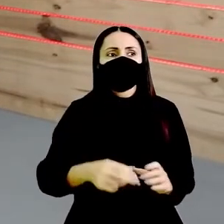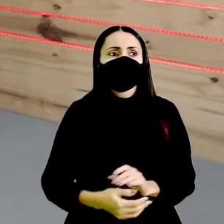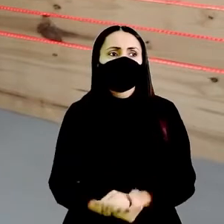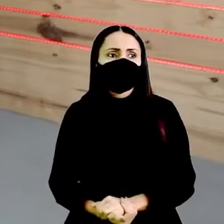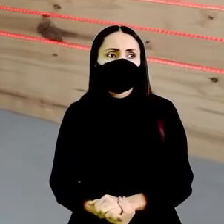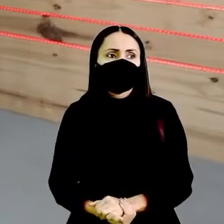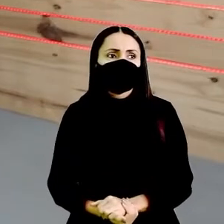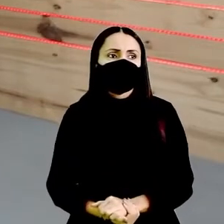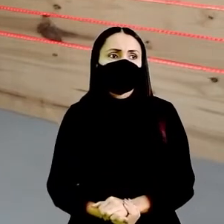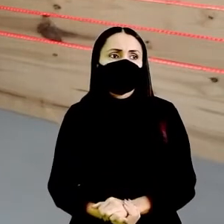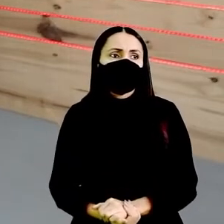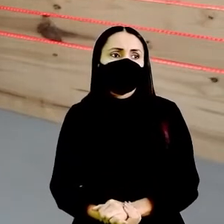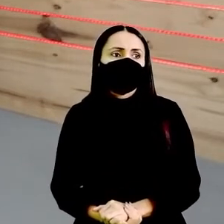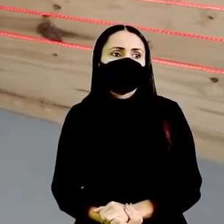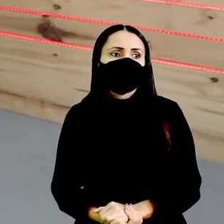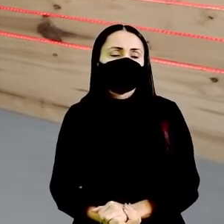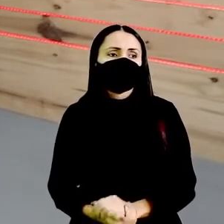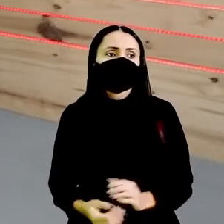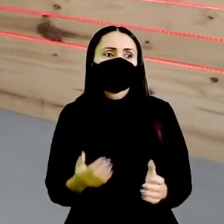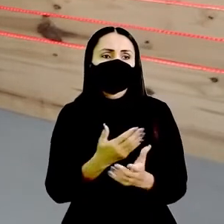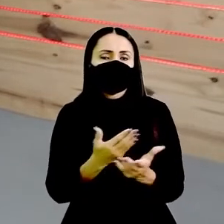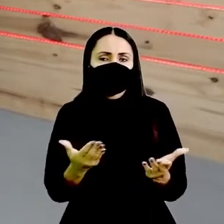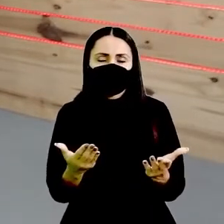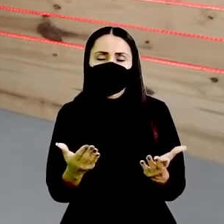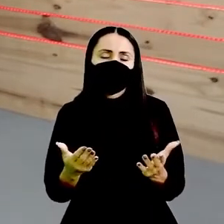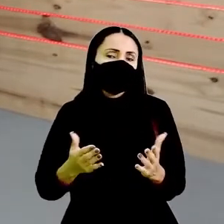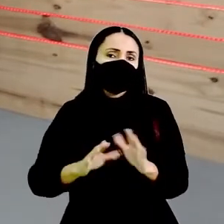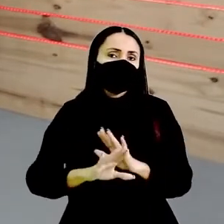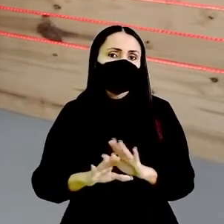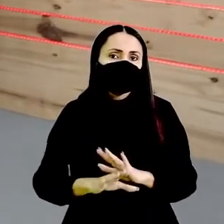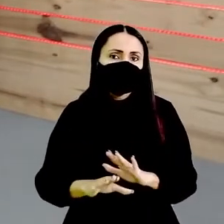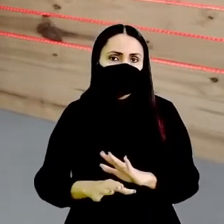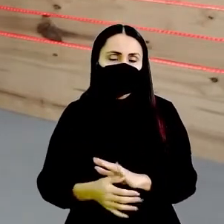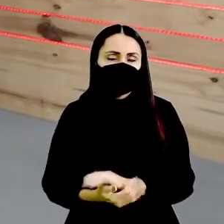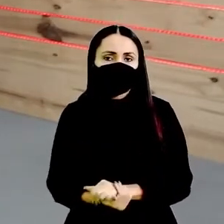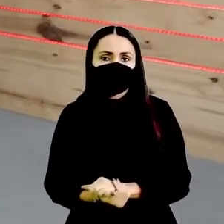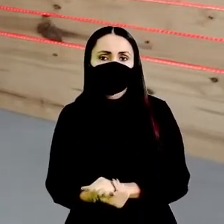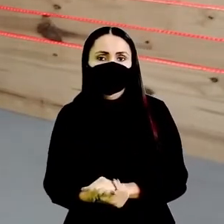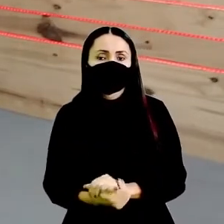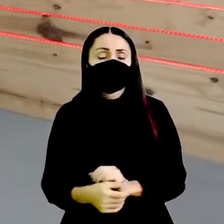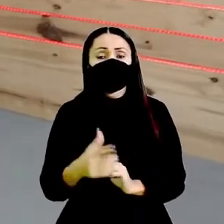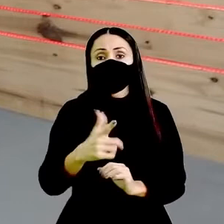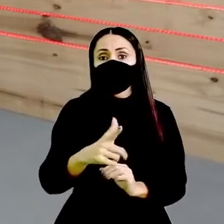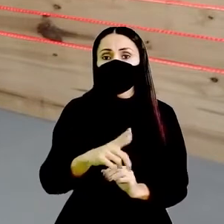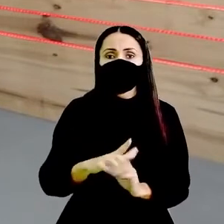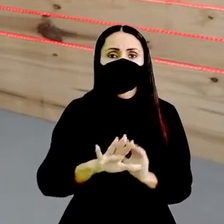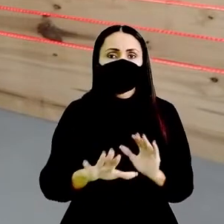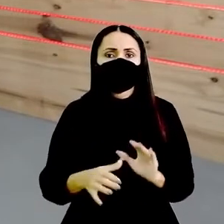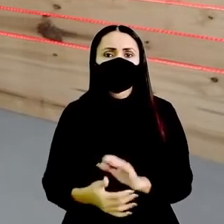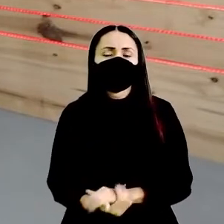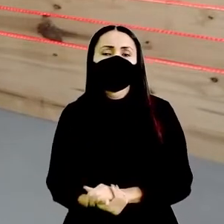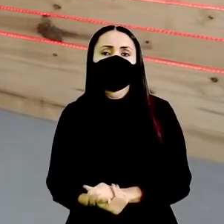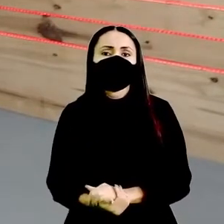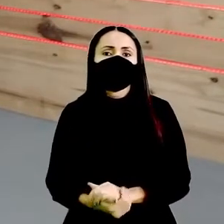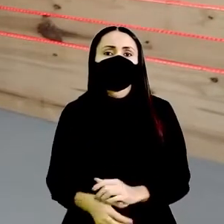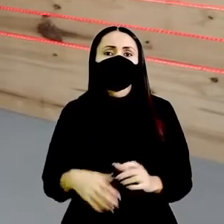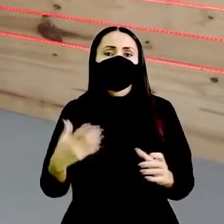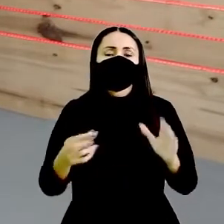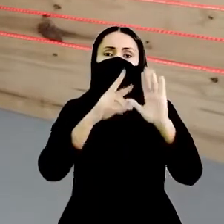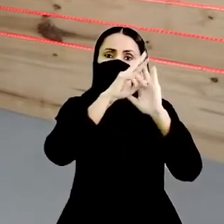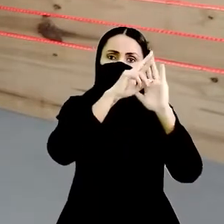Essa declinação, essa Exatamente, variação. exatamente, Né? é. Amor, Mo. Você chama o seu amor de Mo. Então você né? faz assim: a regra que serve para